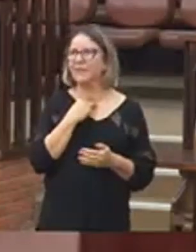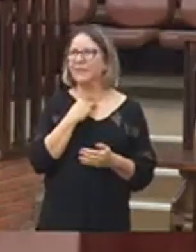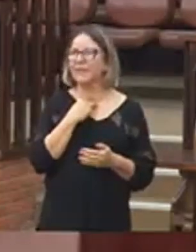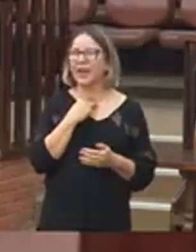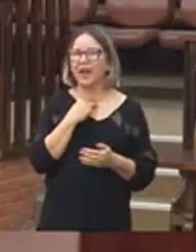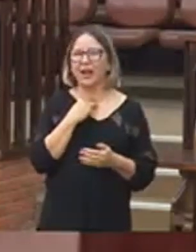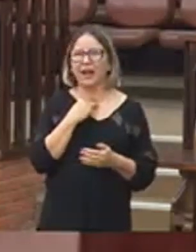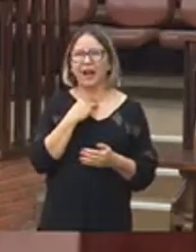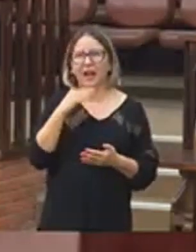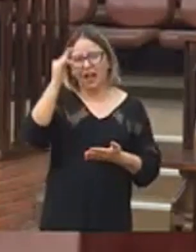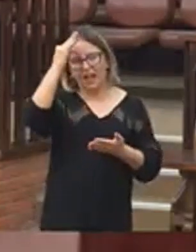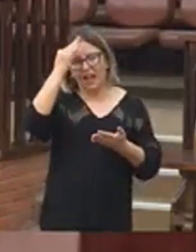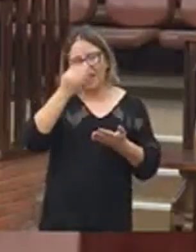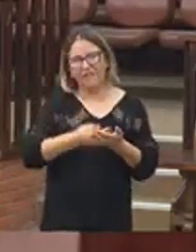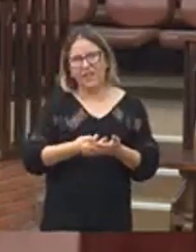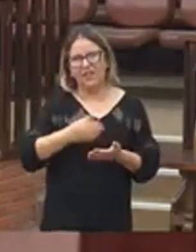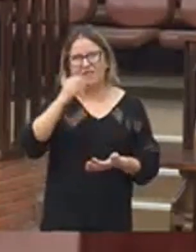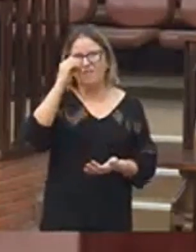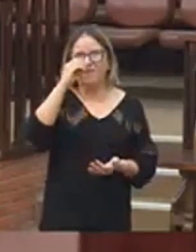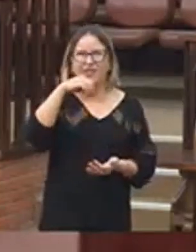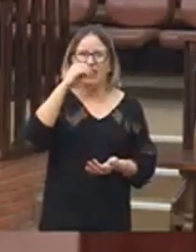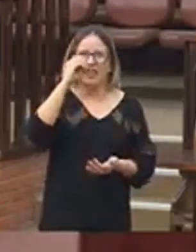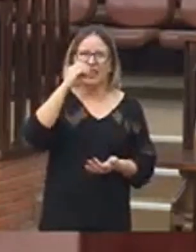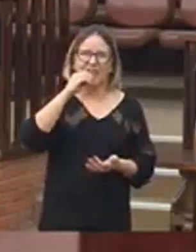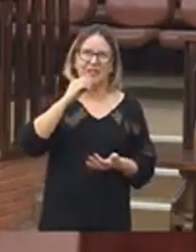muito fraca.